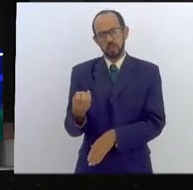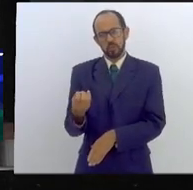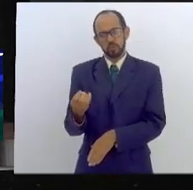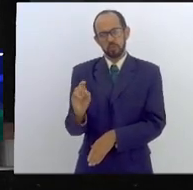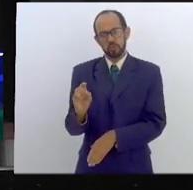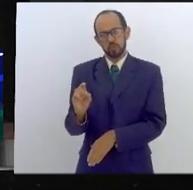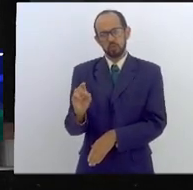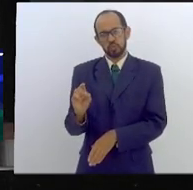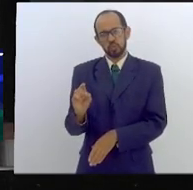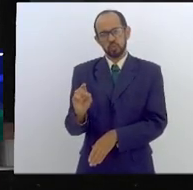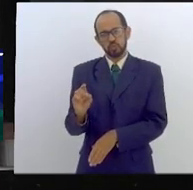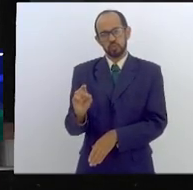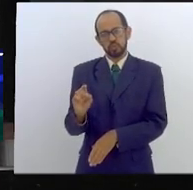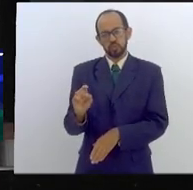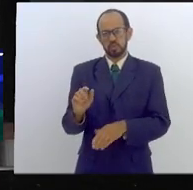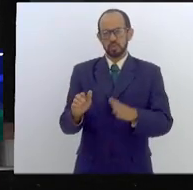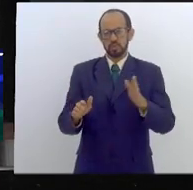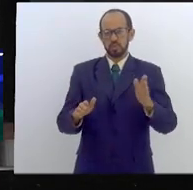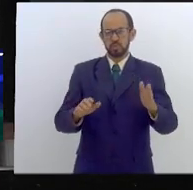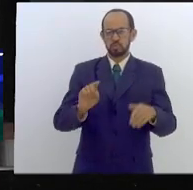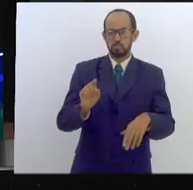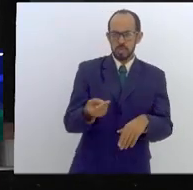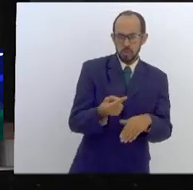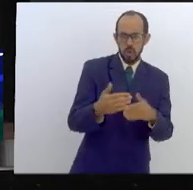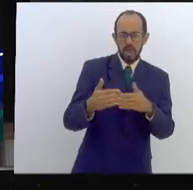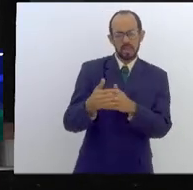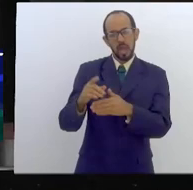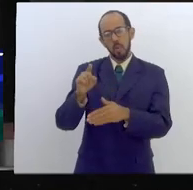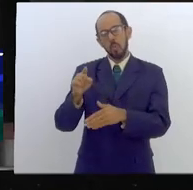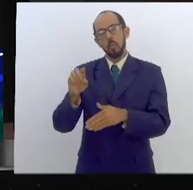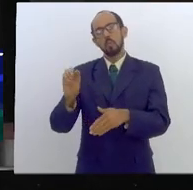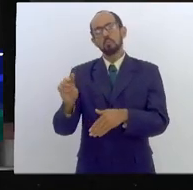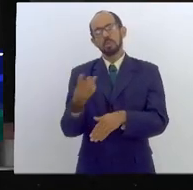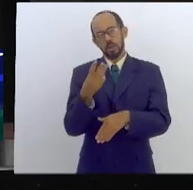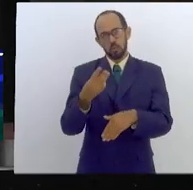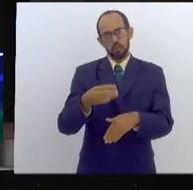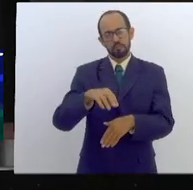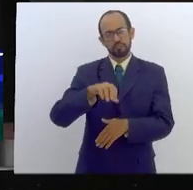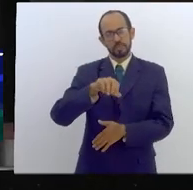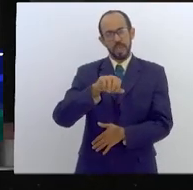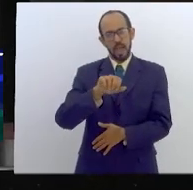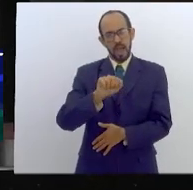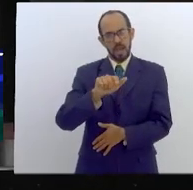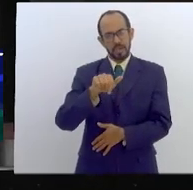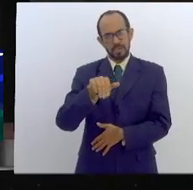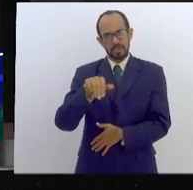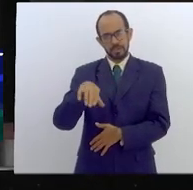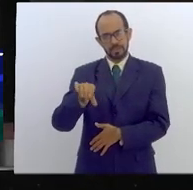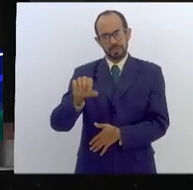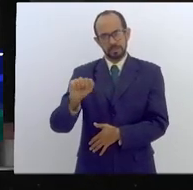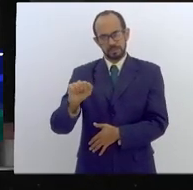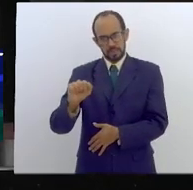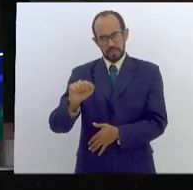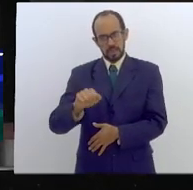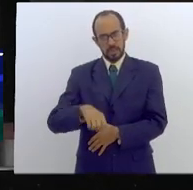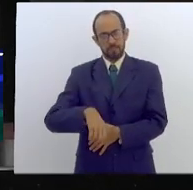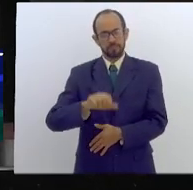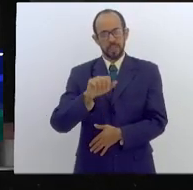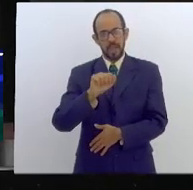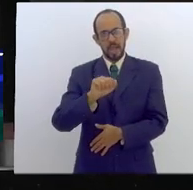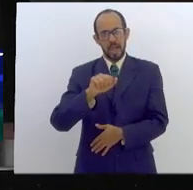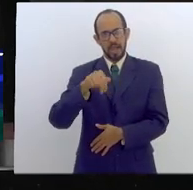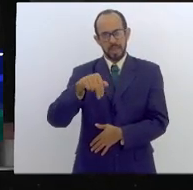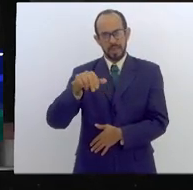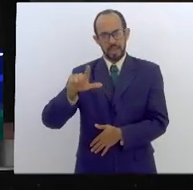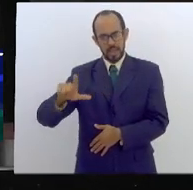milhão. A Aliança Libertadora Nacional, ANL, fundada